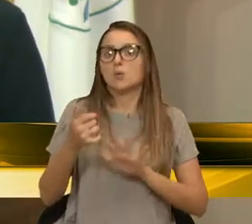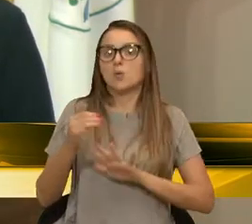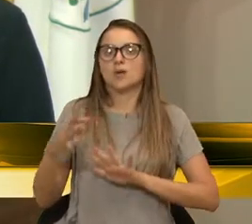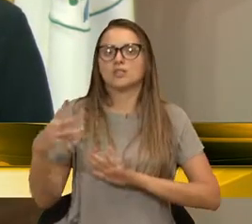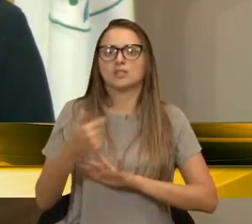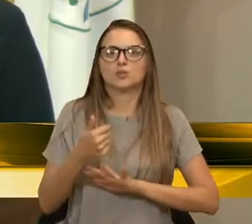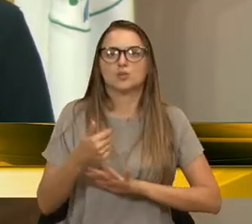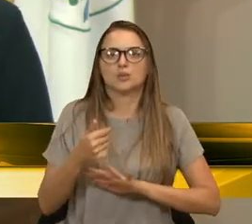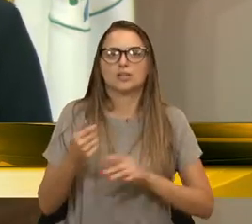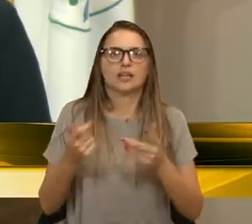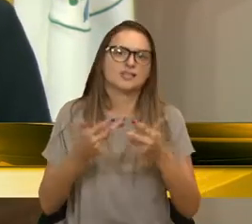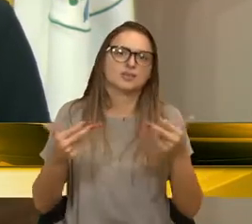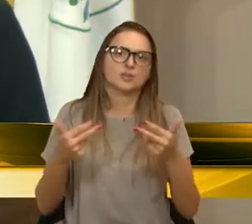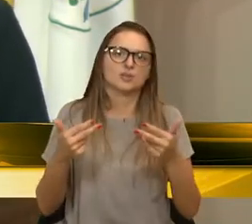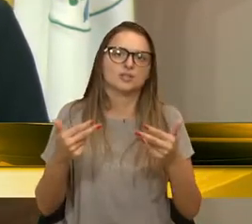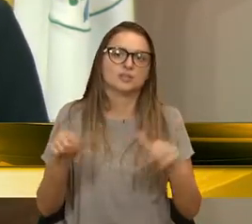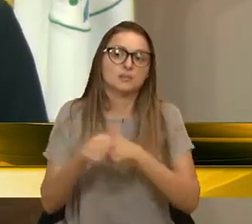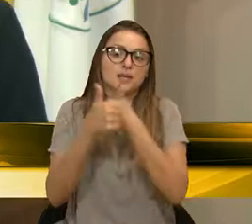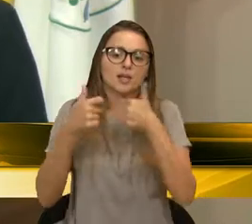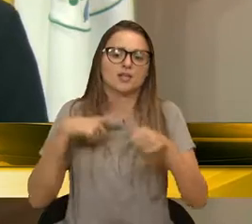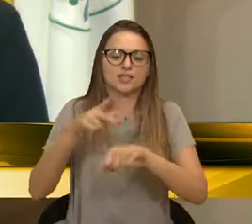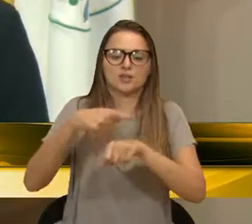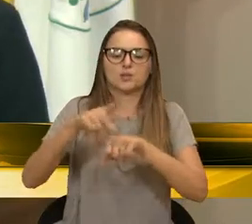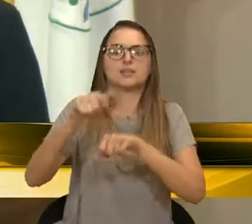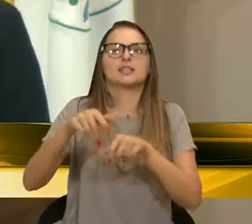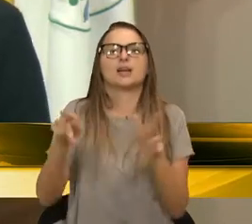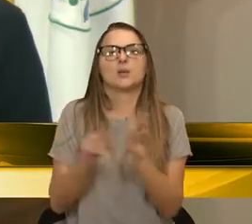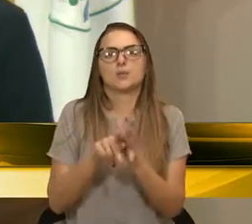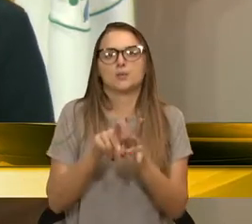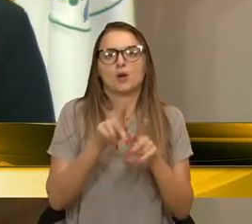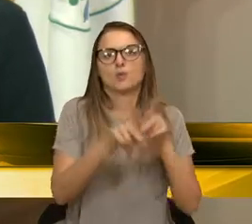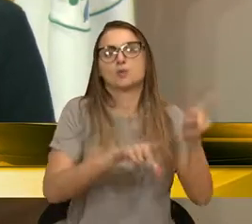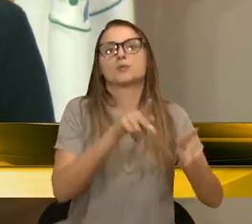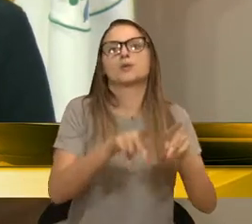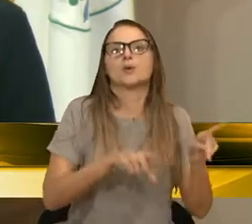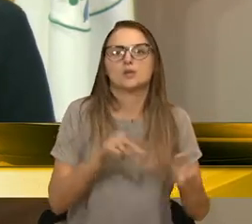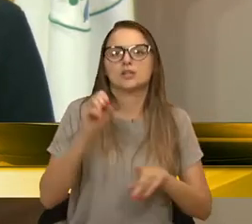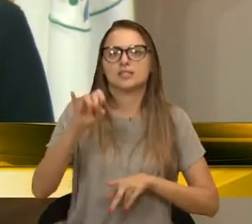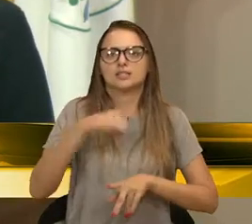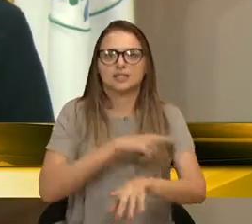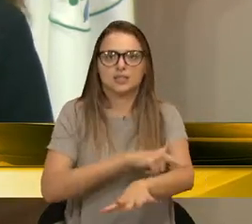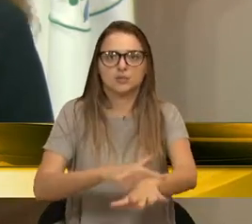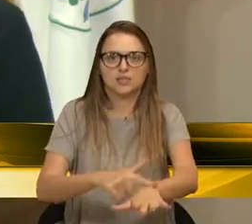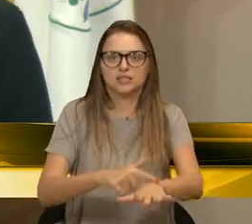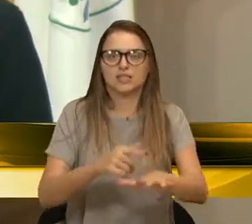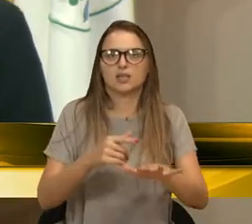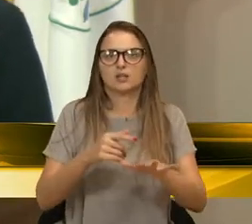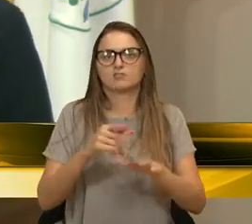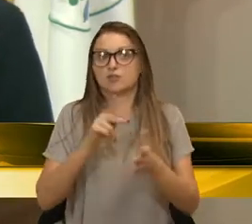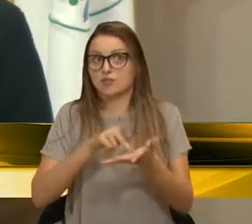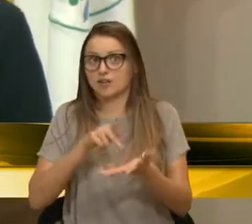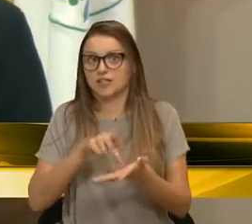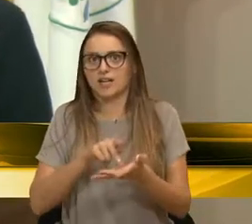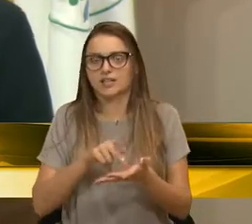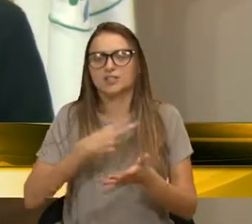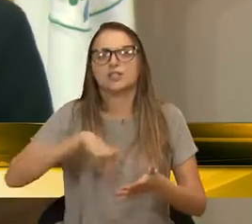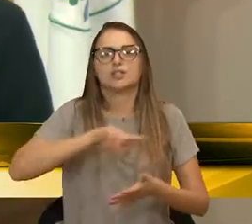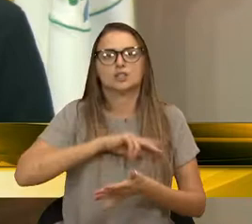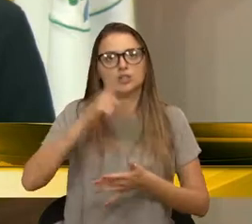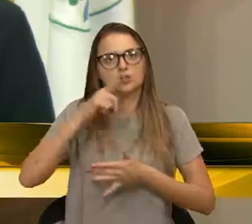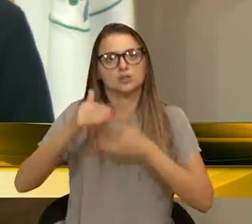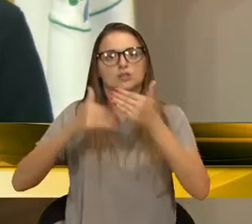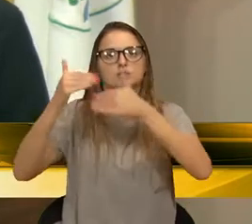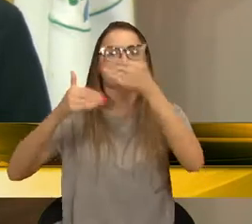riqueza de uma nação é o seu povo. Quando nós temos um povo educado, honesto, nós produzimos da mesma forma